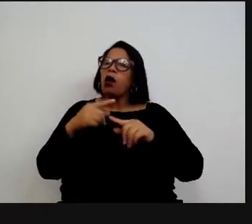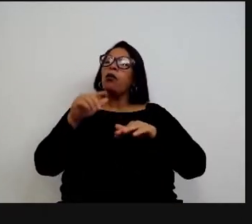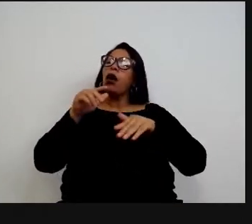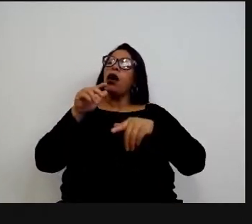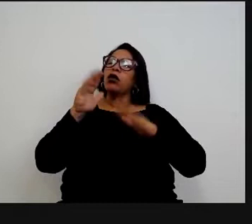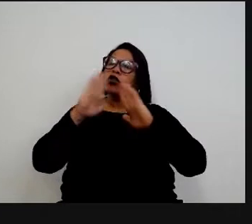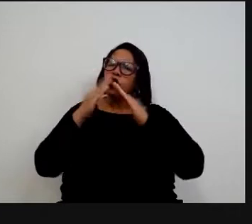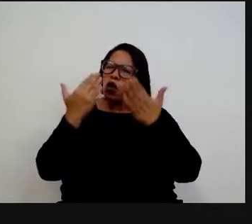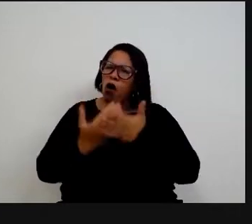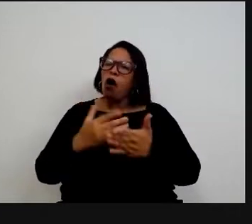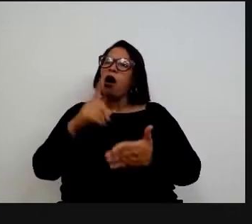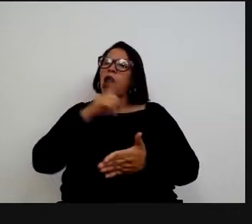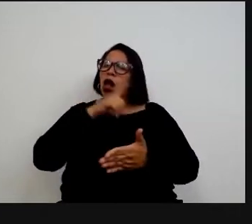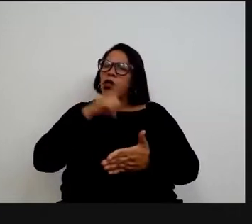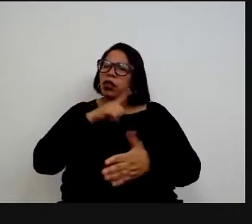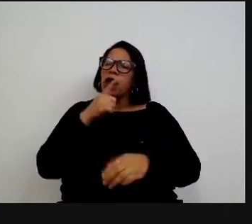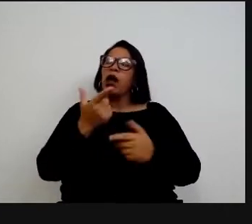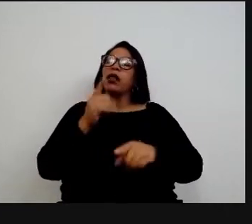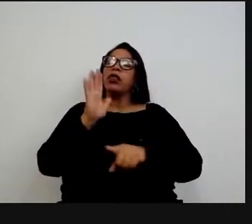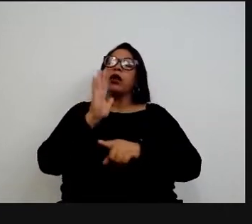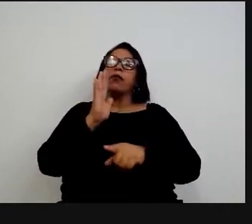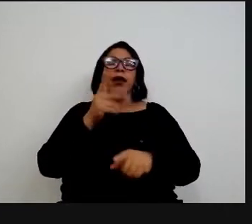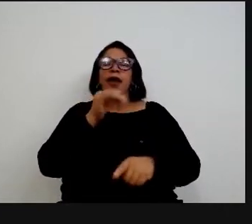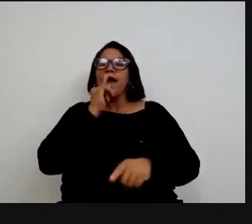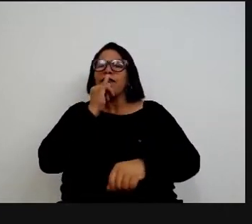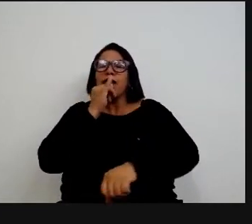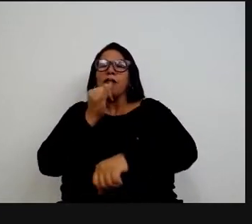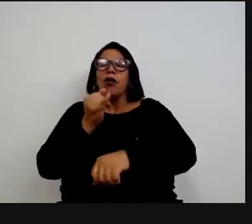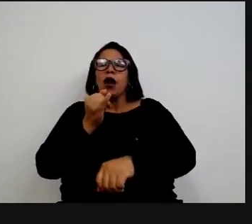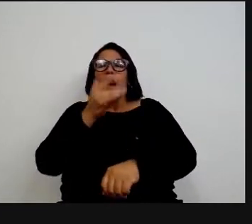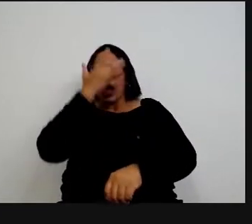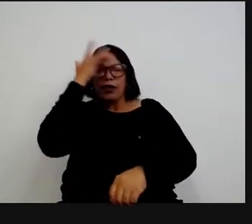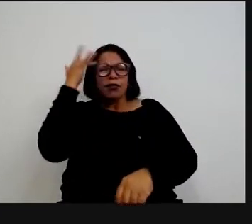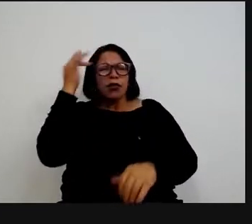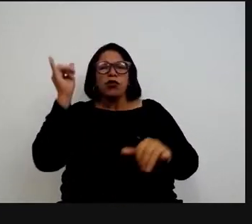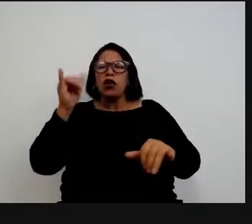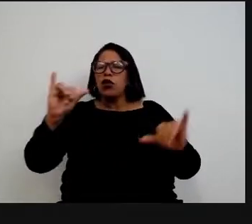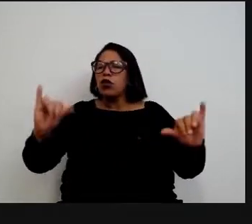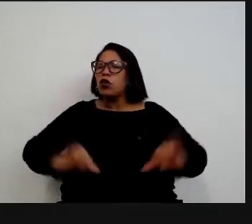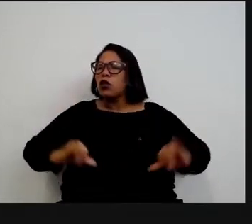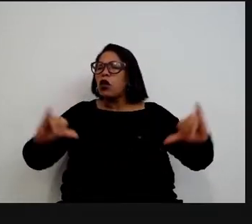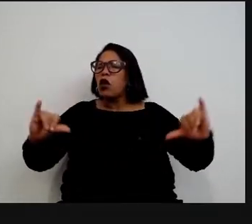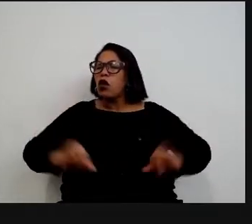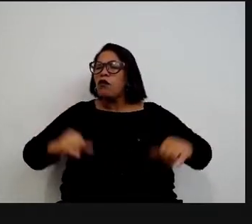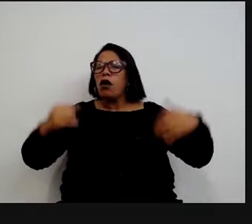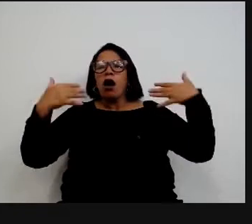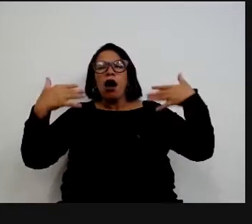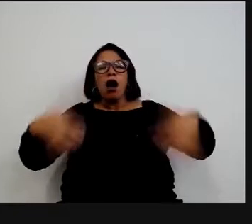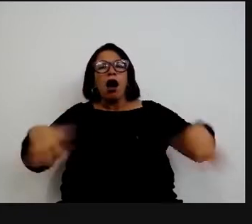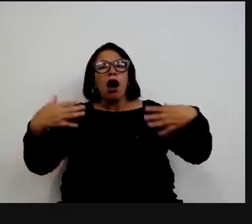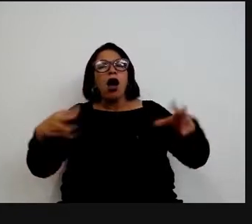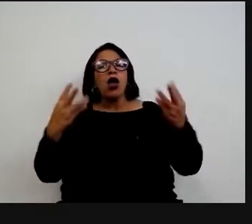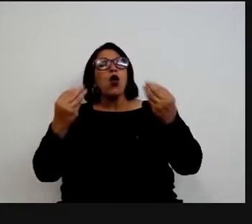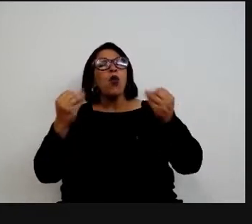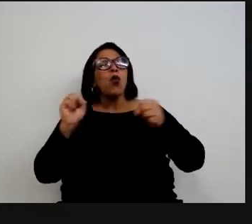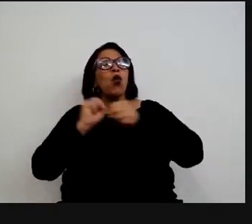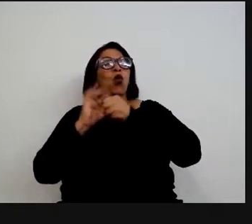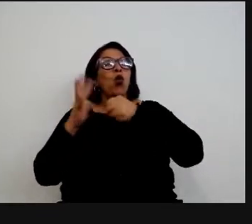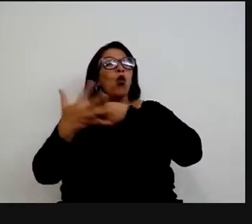ativa, ajudando até o emocional das pessoas. Que todos nós passamos e sentimos o que